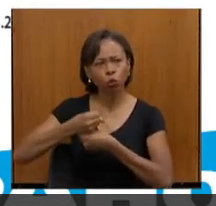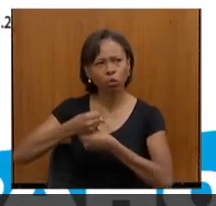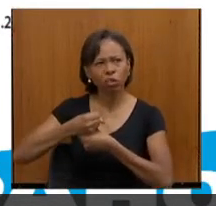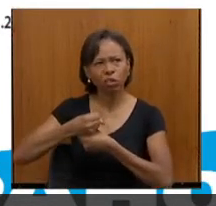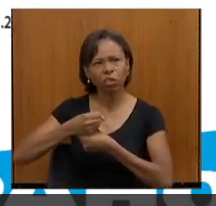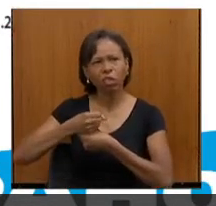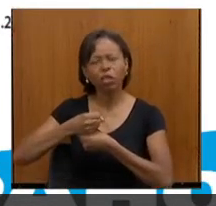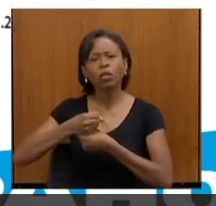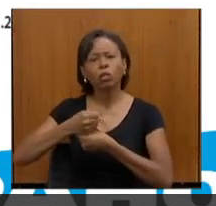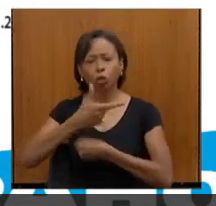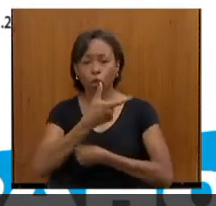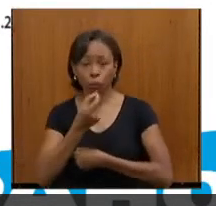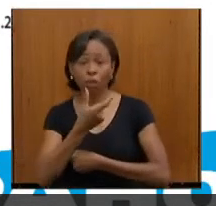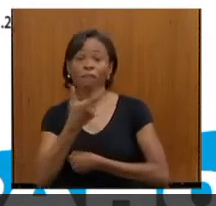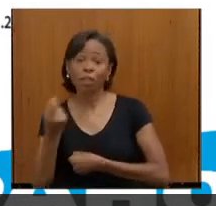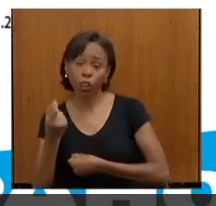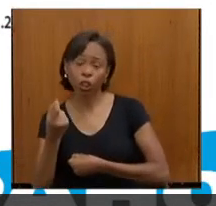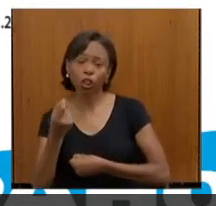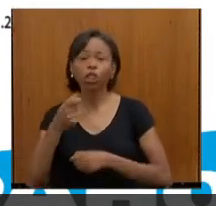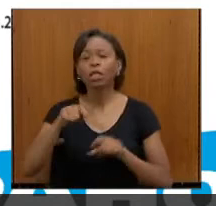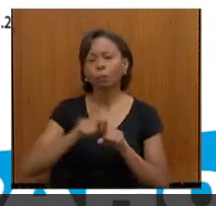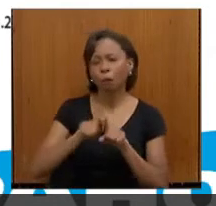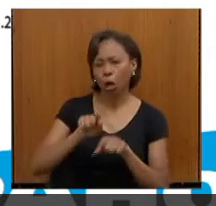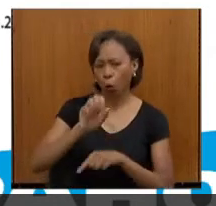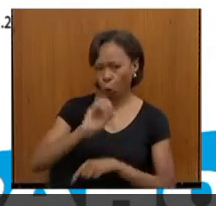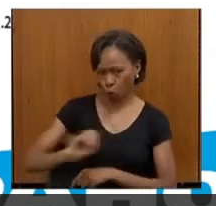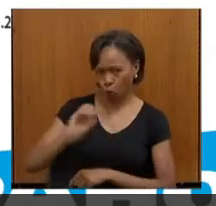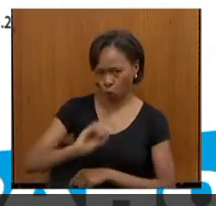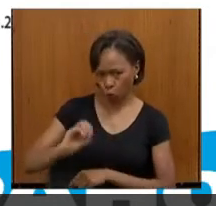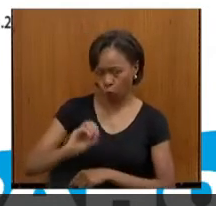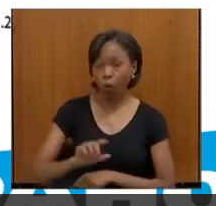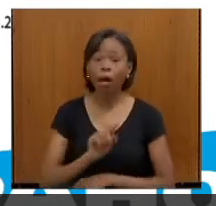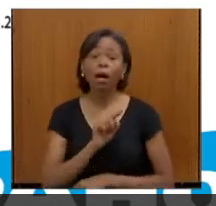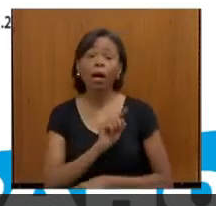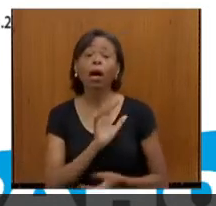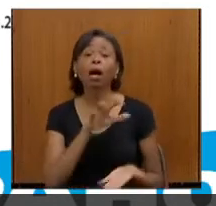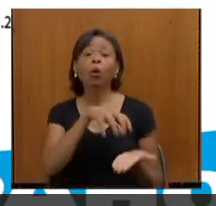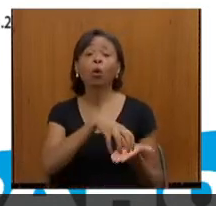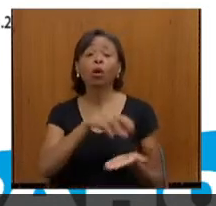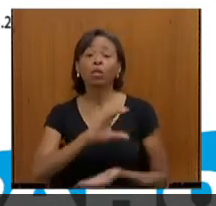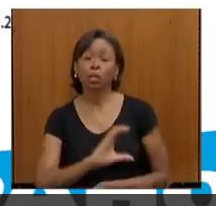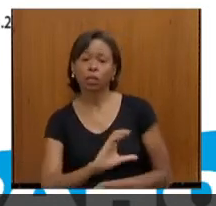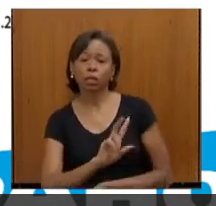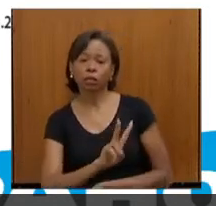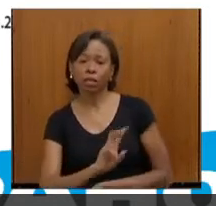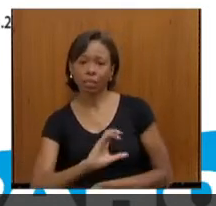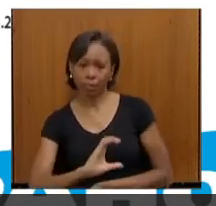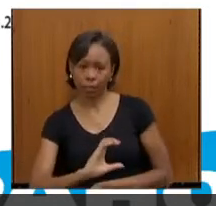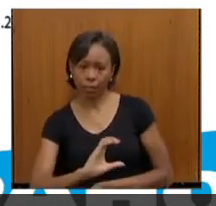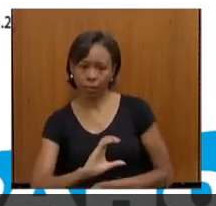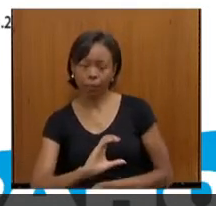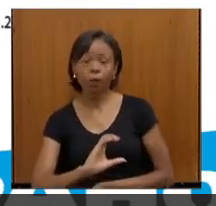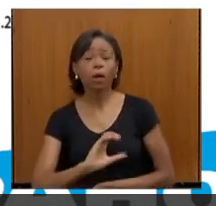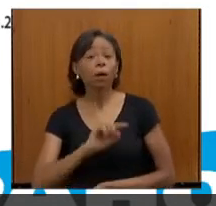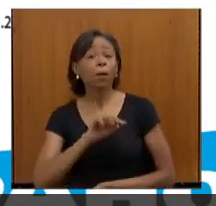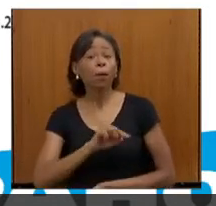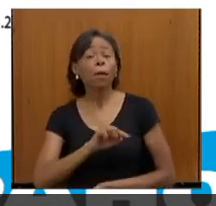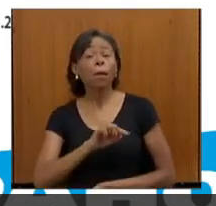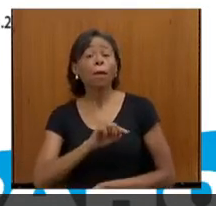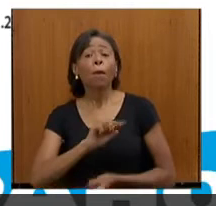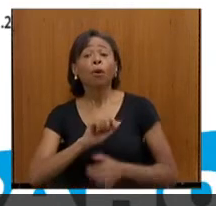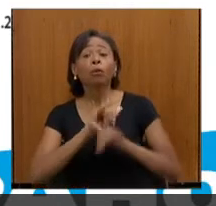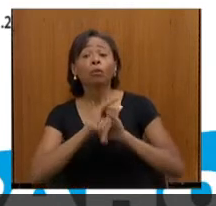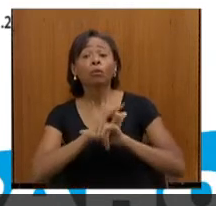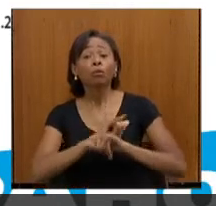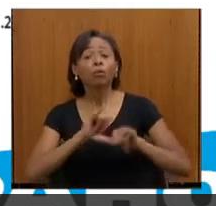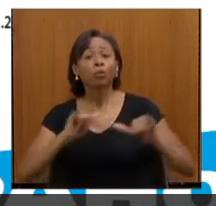outubro de 2020, o CDC em Atlanta publicou o primeiro estudo